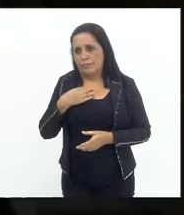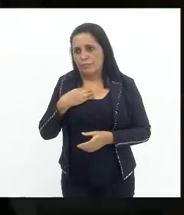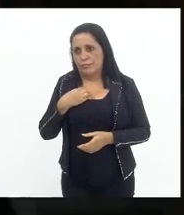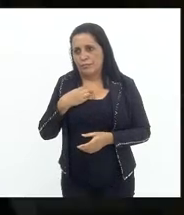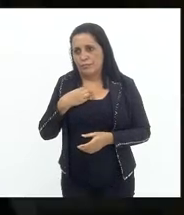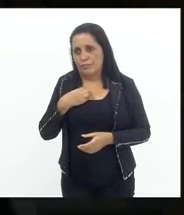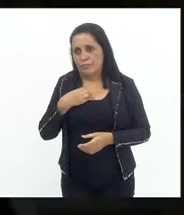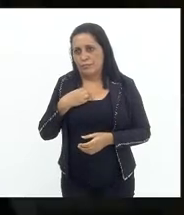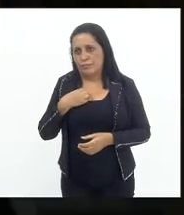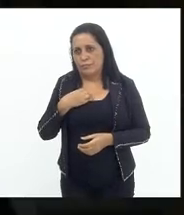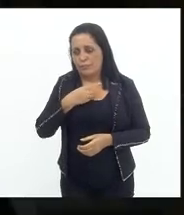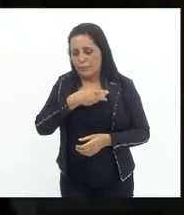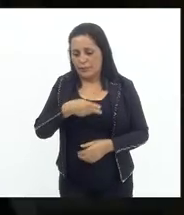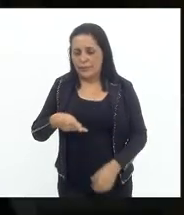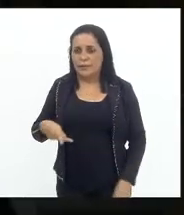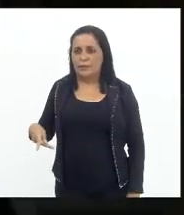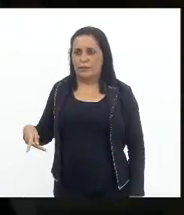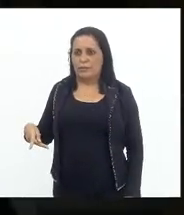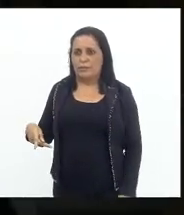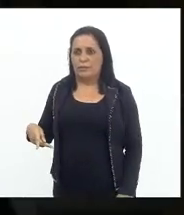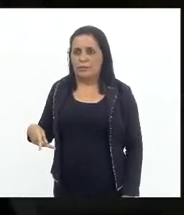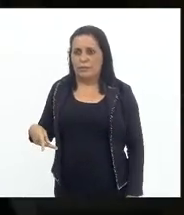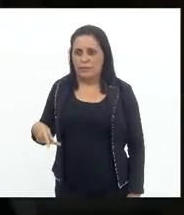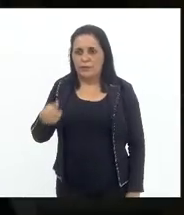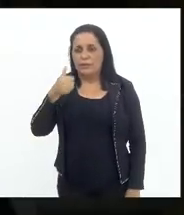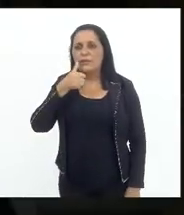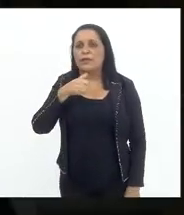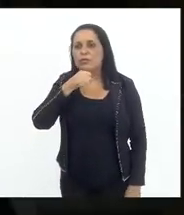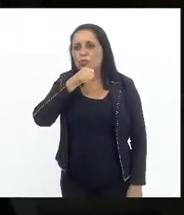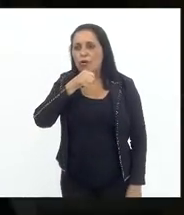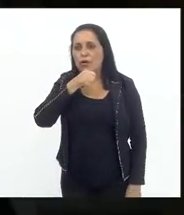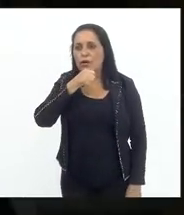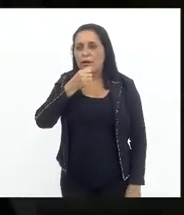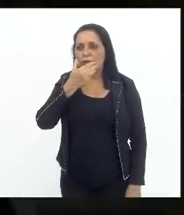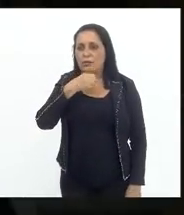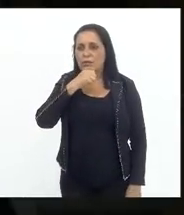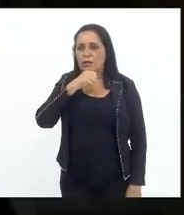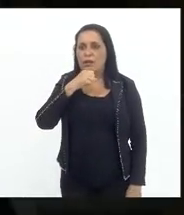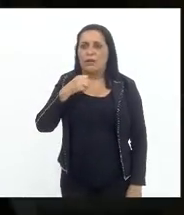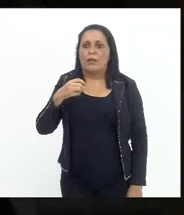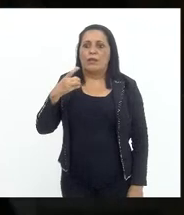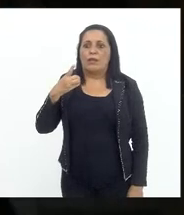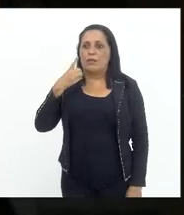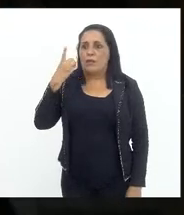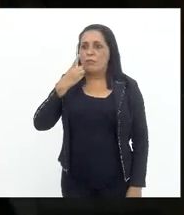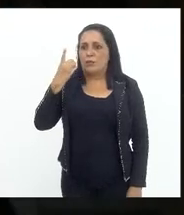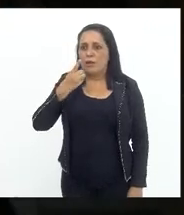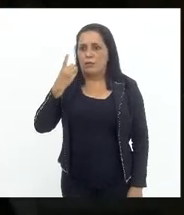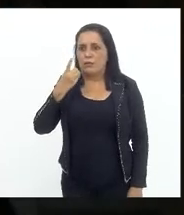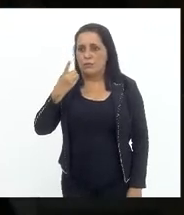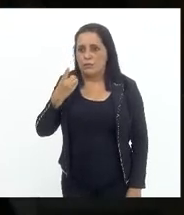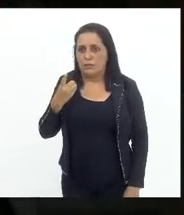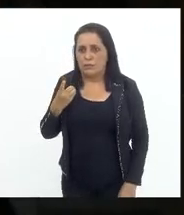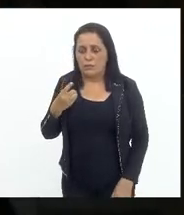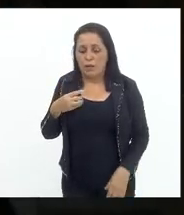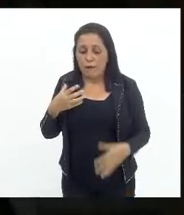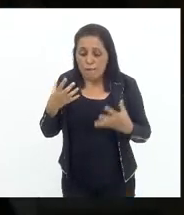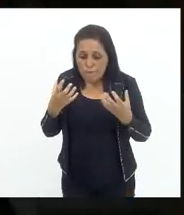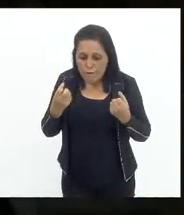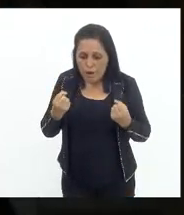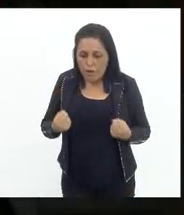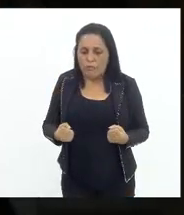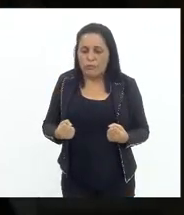Senhor presidente, senhoras e senhores deputados, vamos